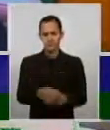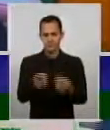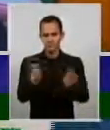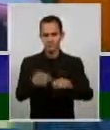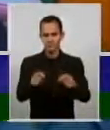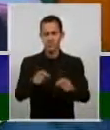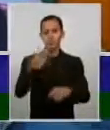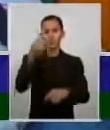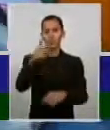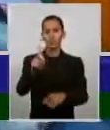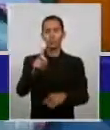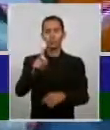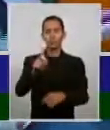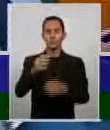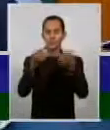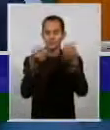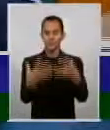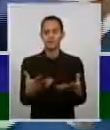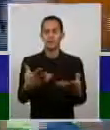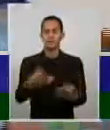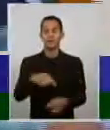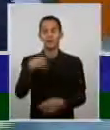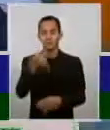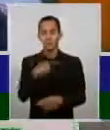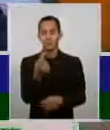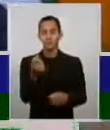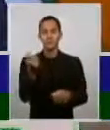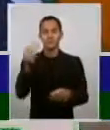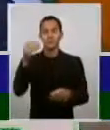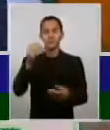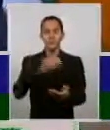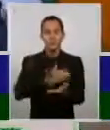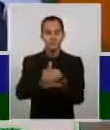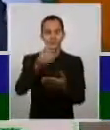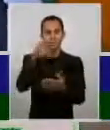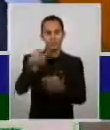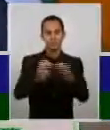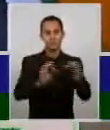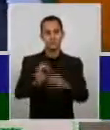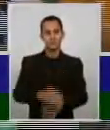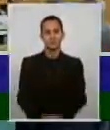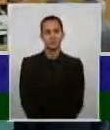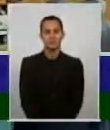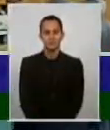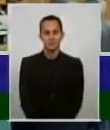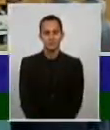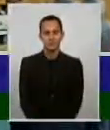ainda o último a justificar. Logo após, nós passaremos à próxima matéria.